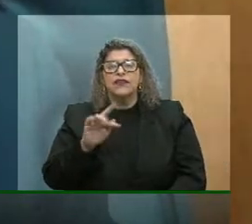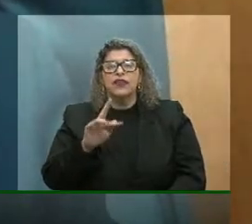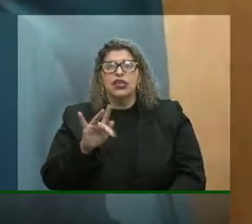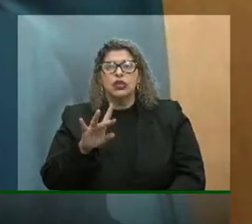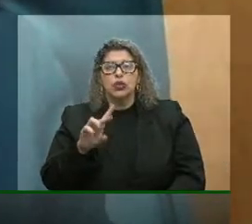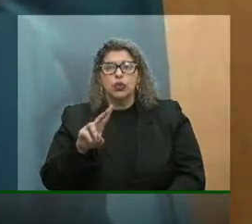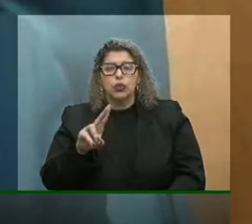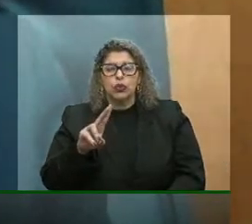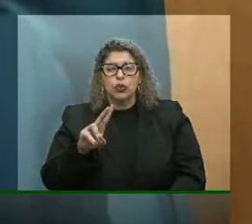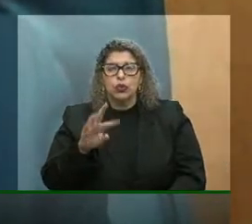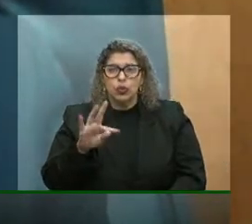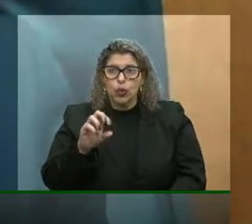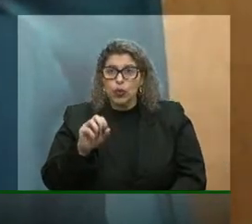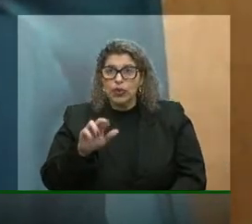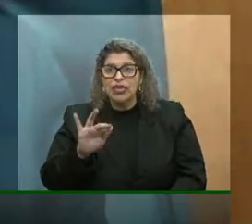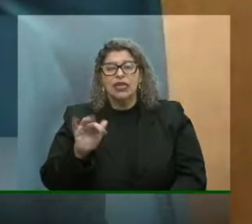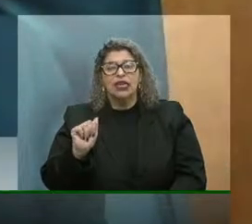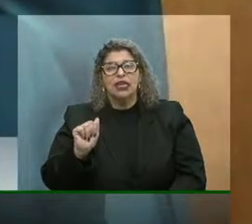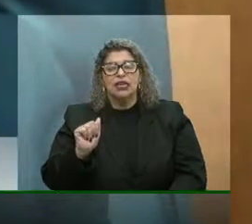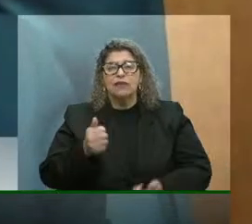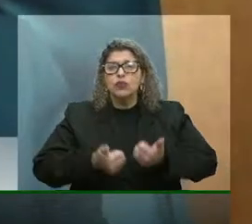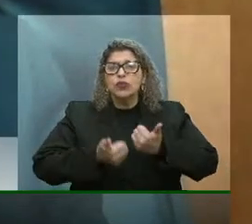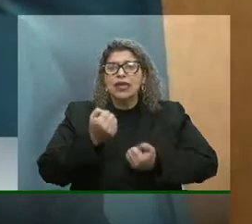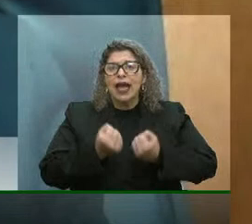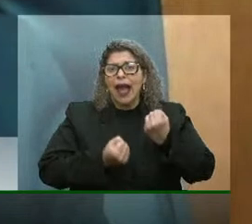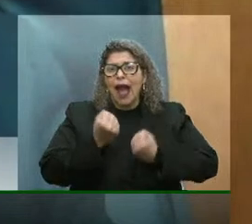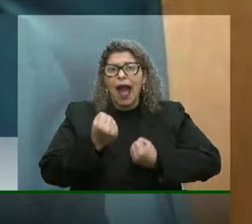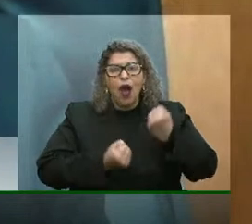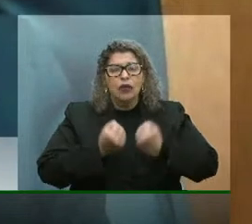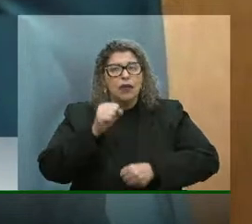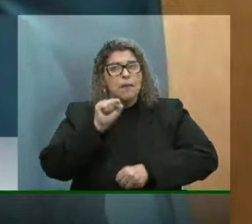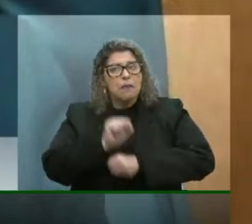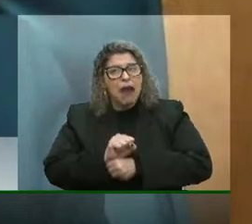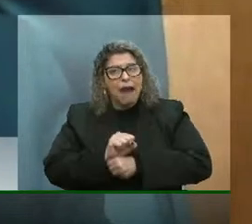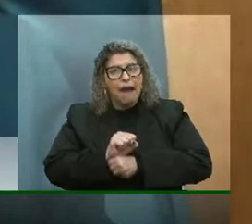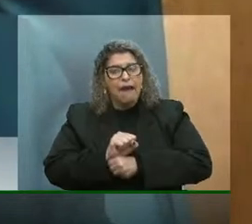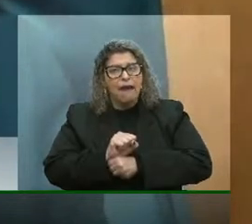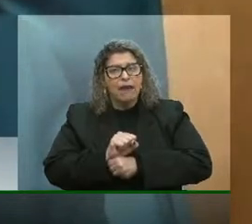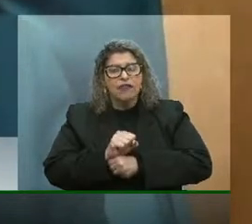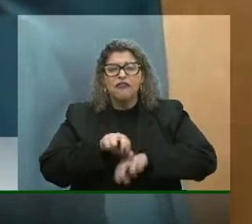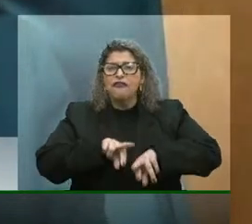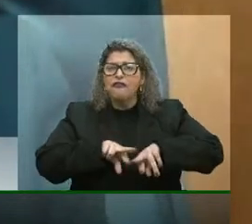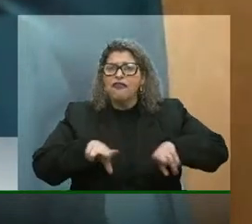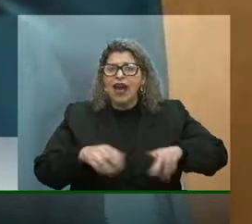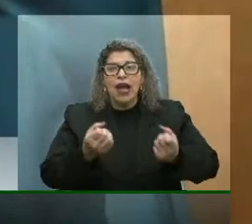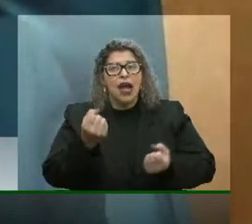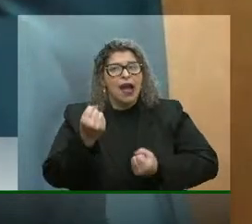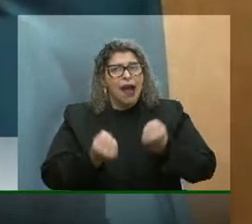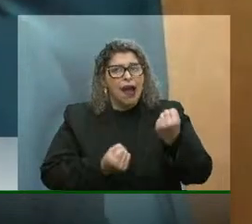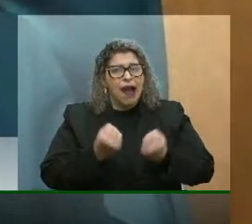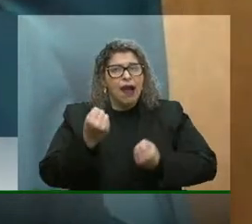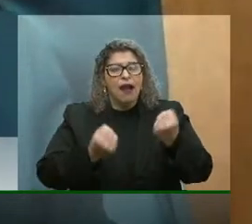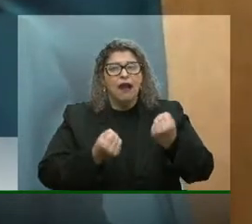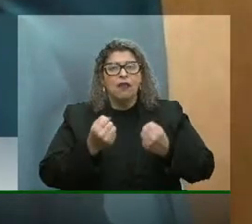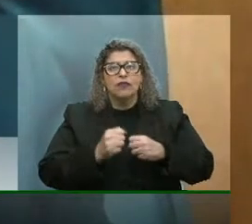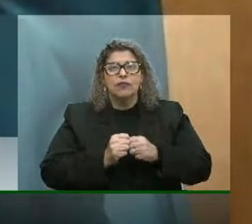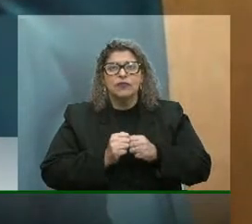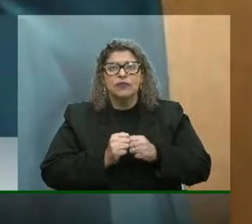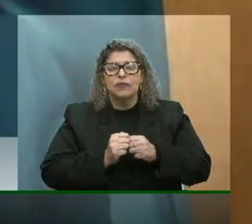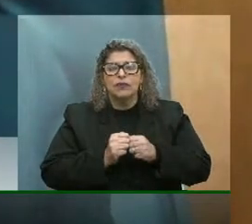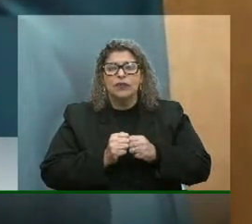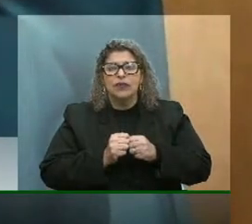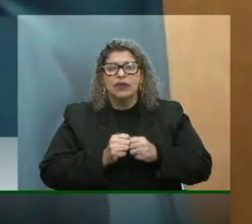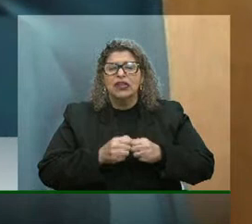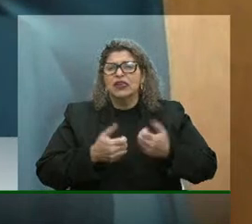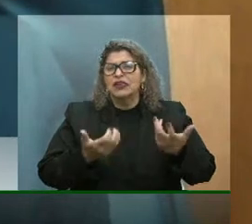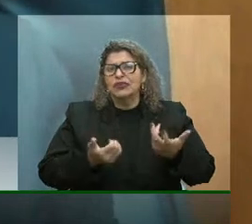mesmo com a pandemia, os carros parados, e muitos carros, além do transporte escolar, final de semana, e levavam